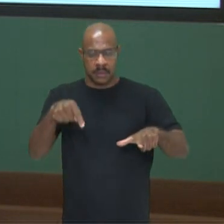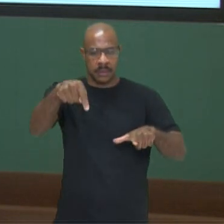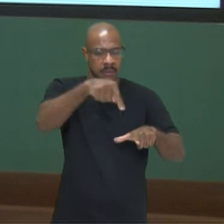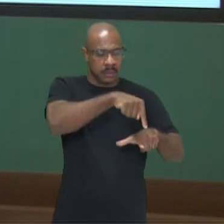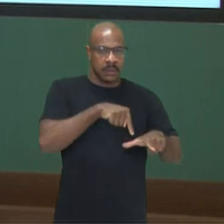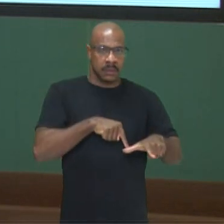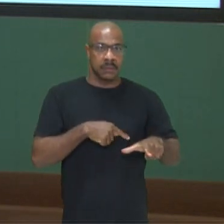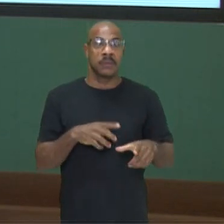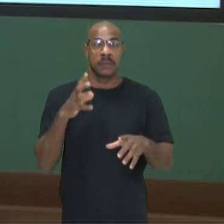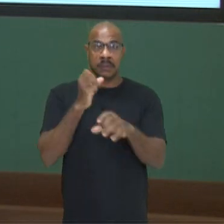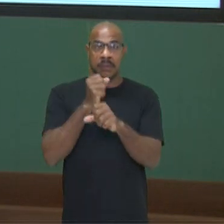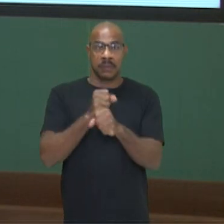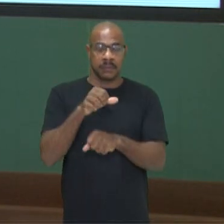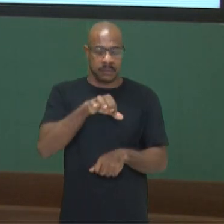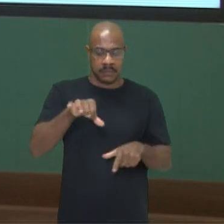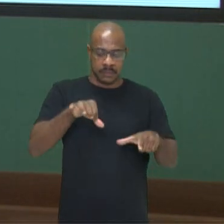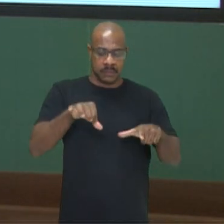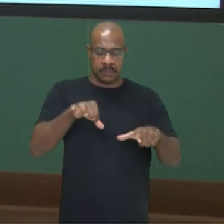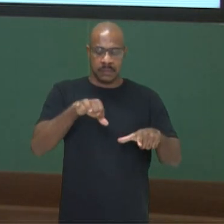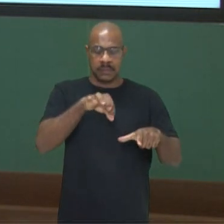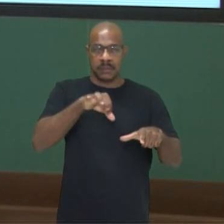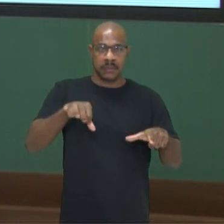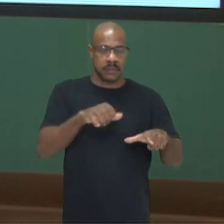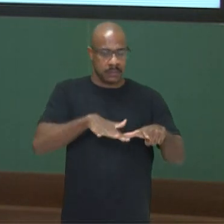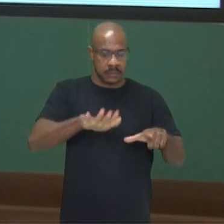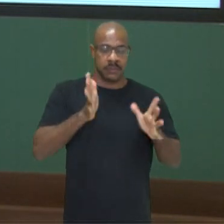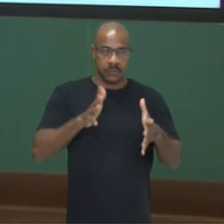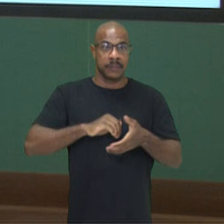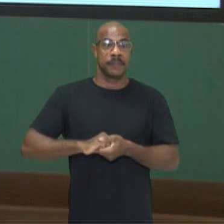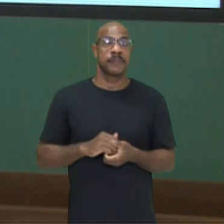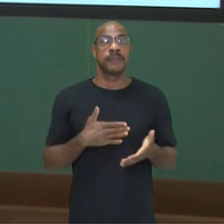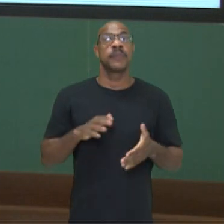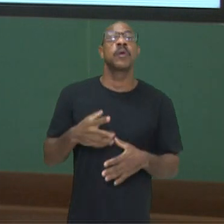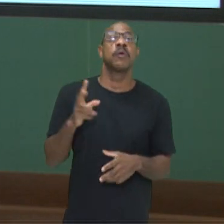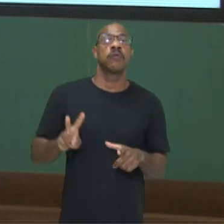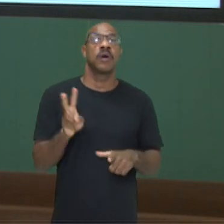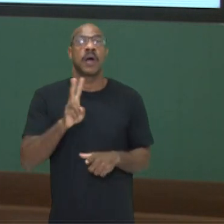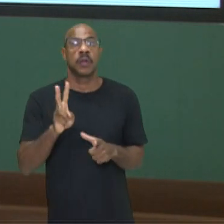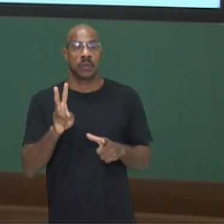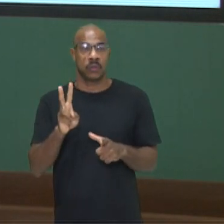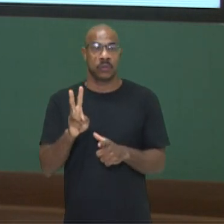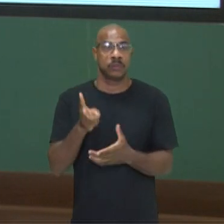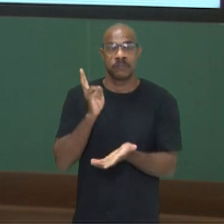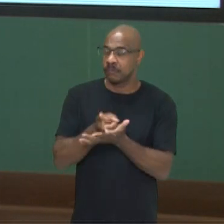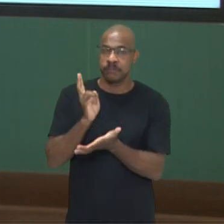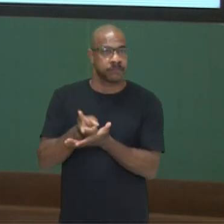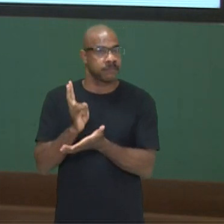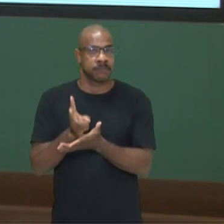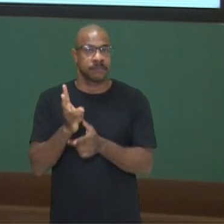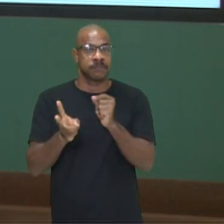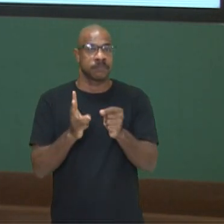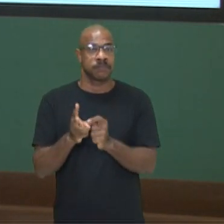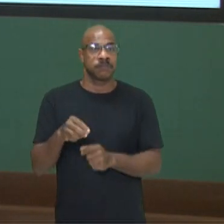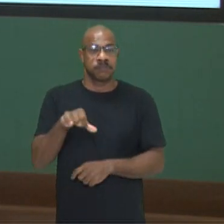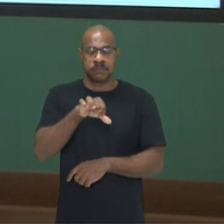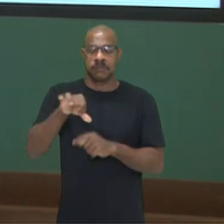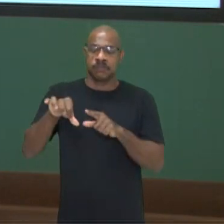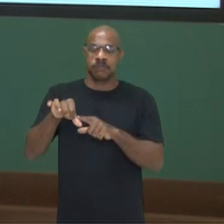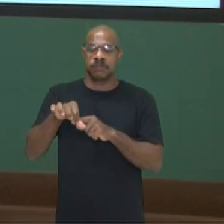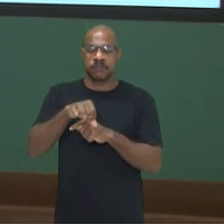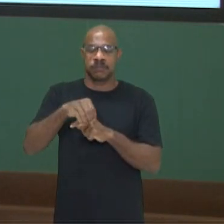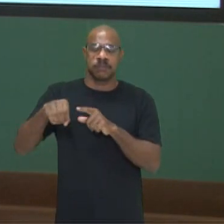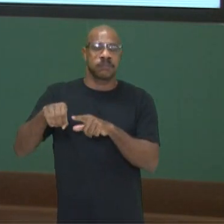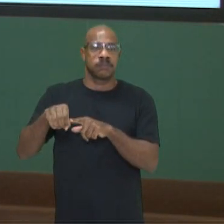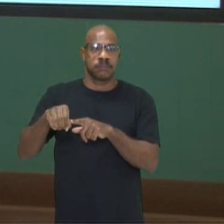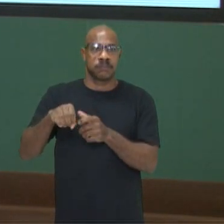de 900. Então vou pensar qual é o valor que multiplicado por ele mesmo nos dá 900. Esse